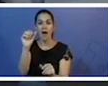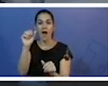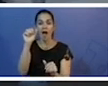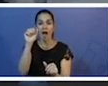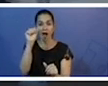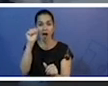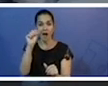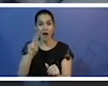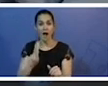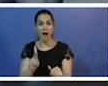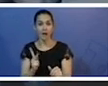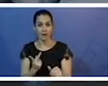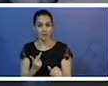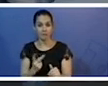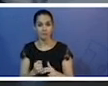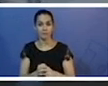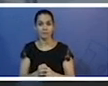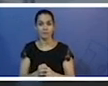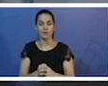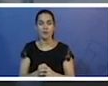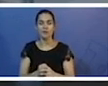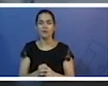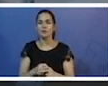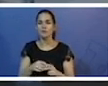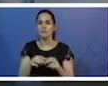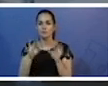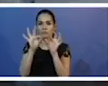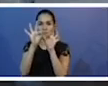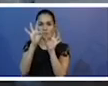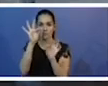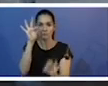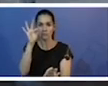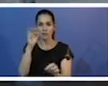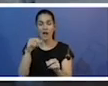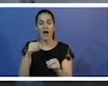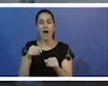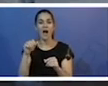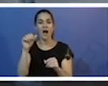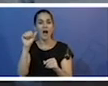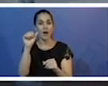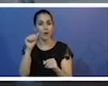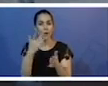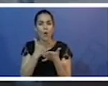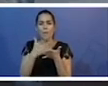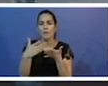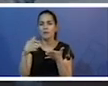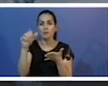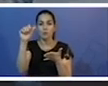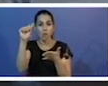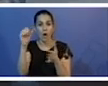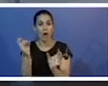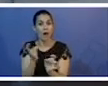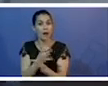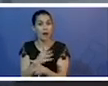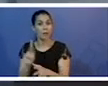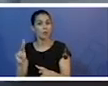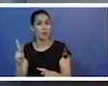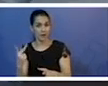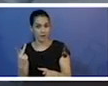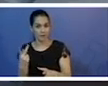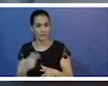AH. Lembrando, segmento de reta. As letras determinam onde ele começa e onde ele